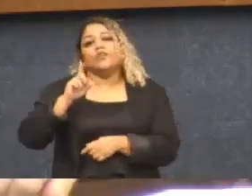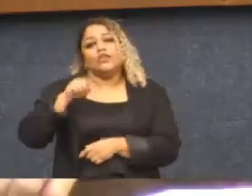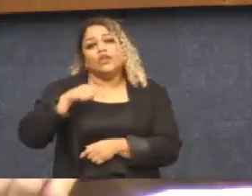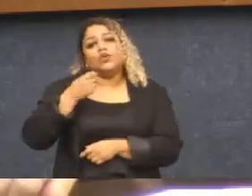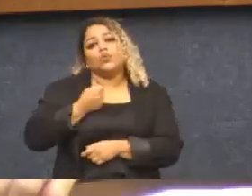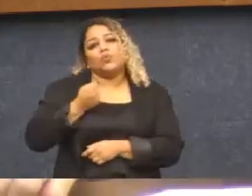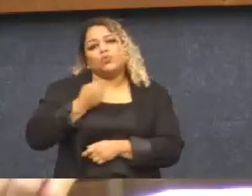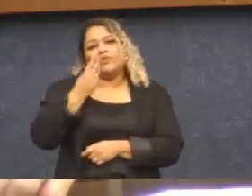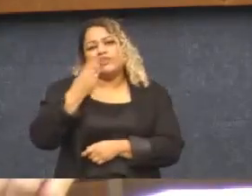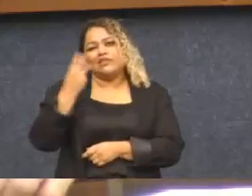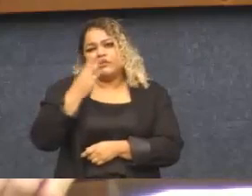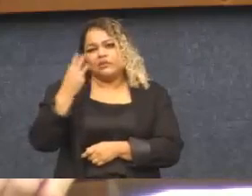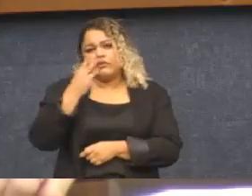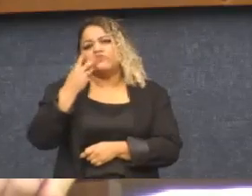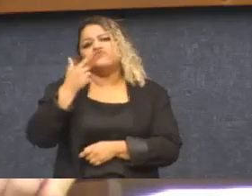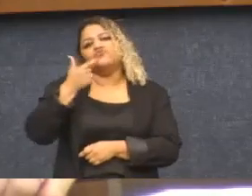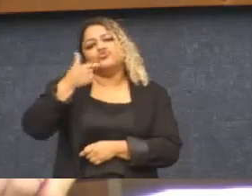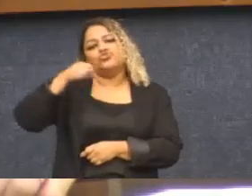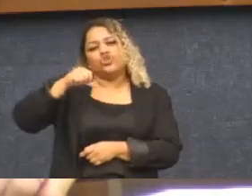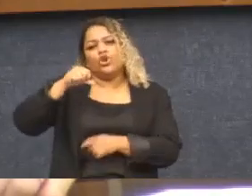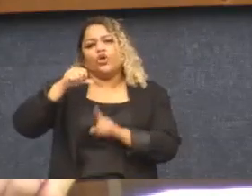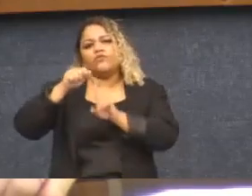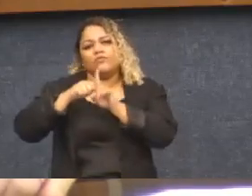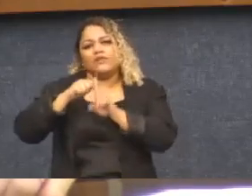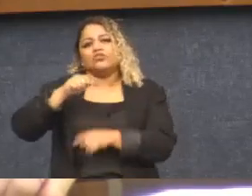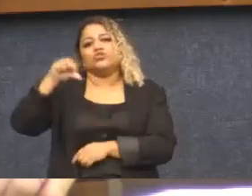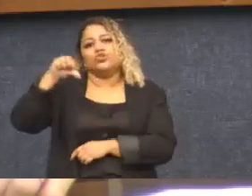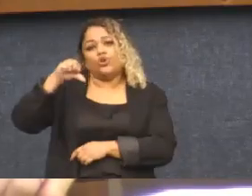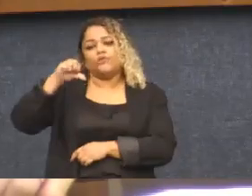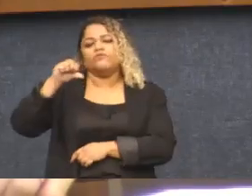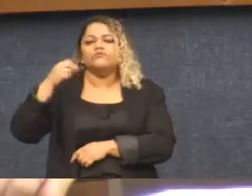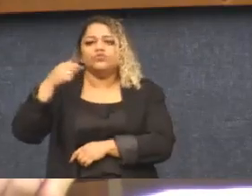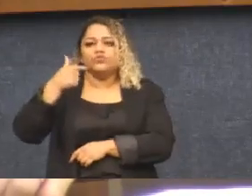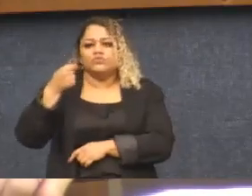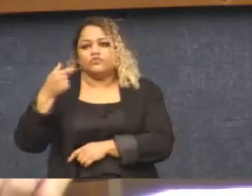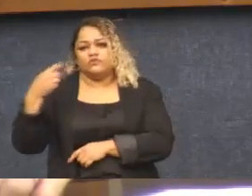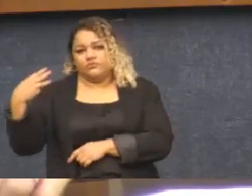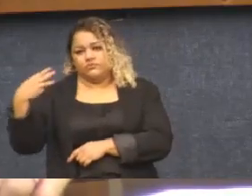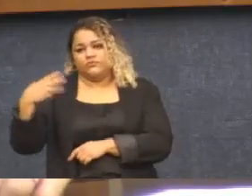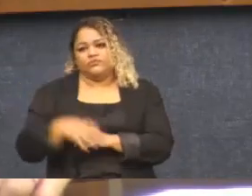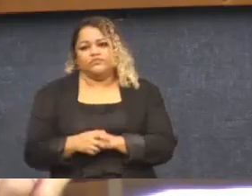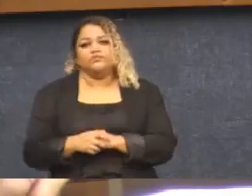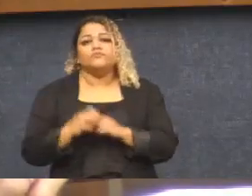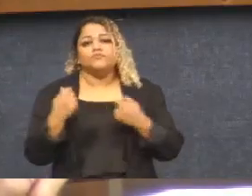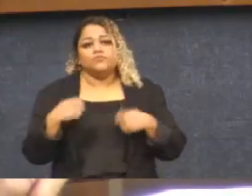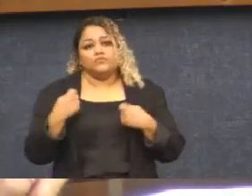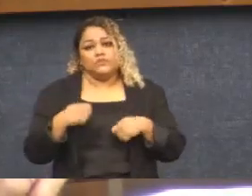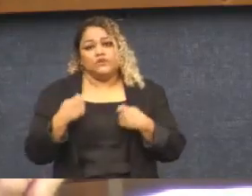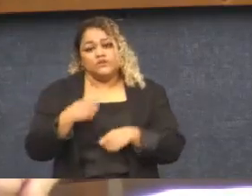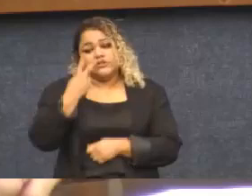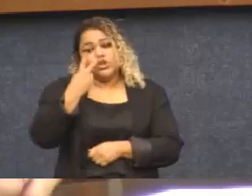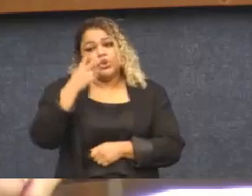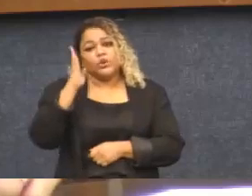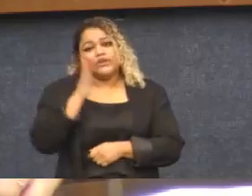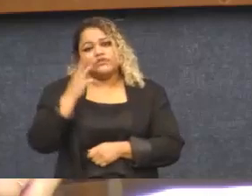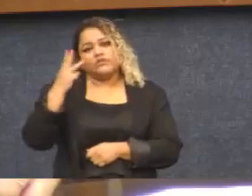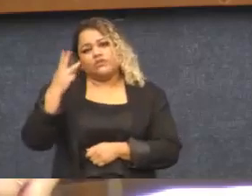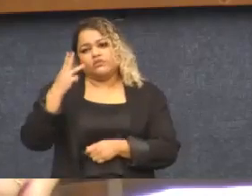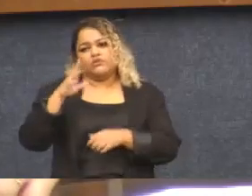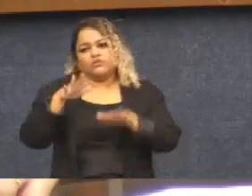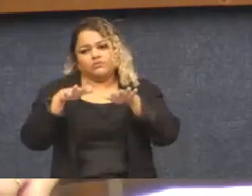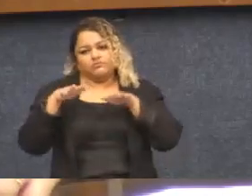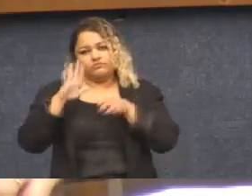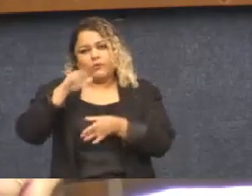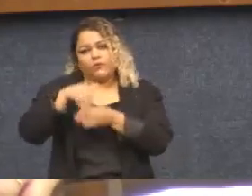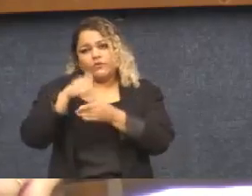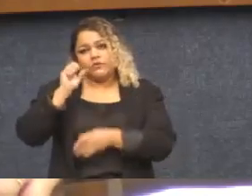de 29/9/2023, emendas, não há. Quórum, 2/3 dos membros da Câmara, votação nominal, pareceres das comissões,